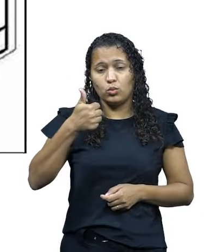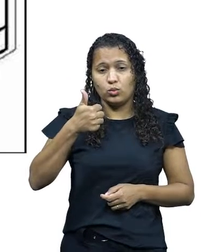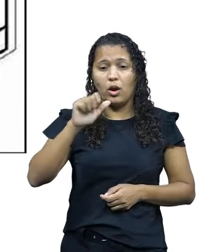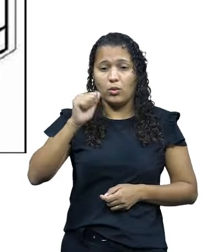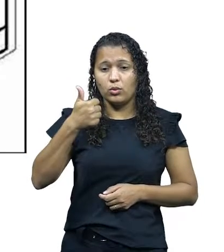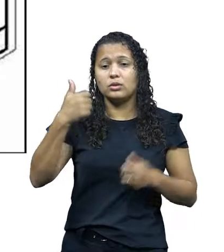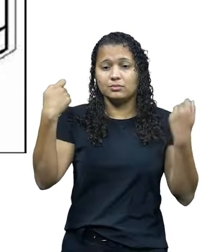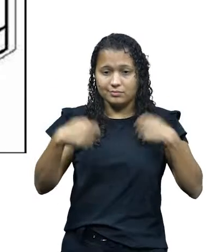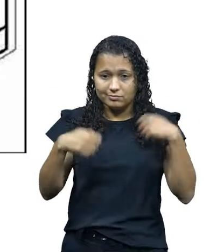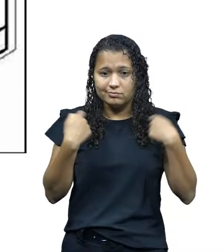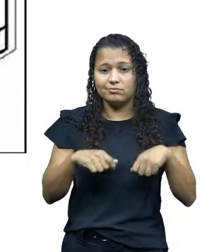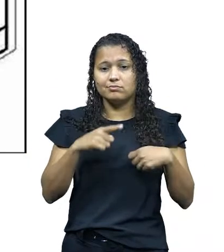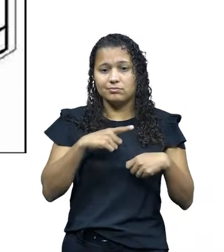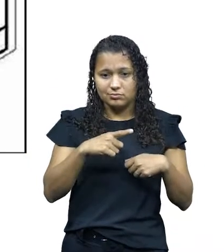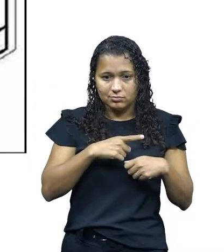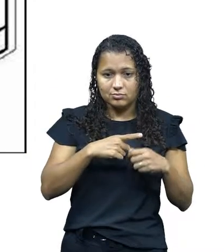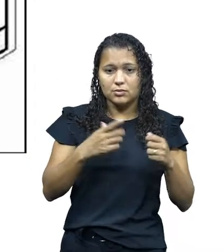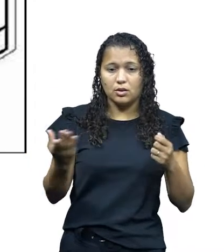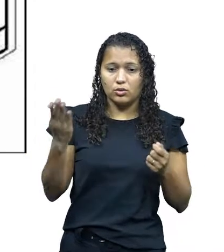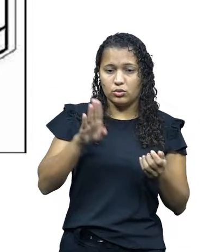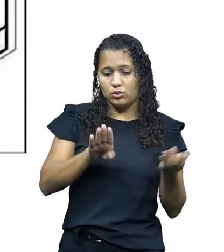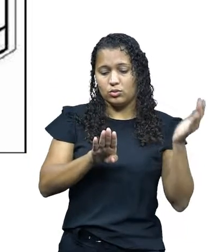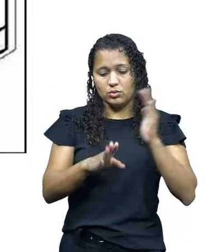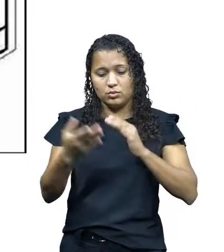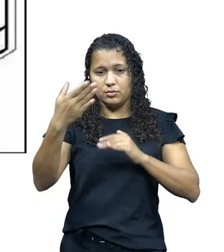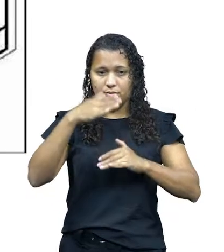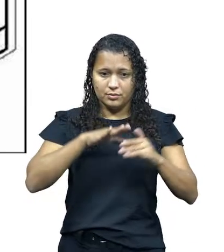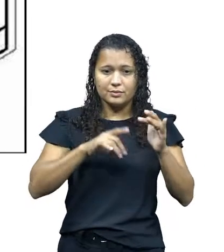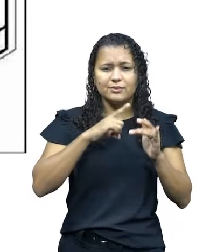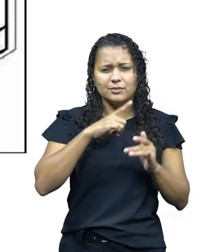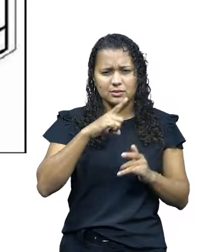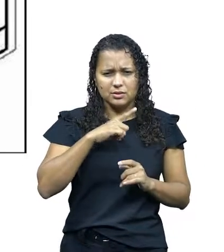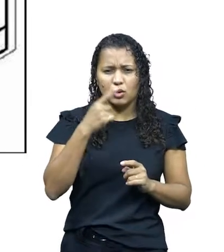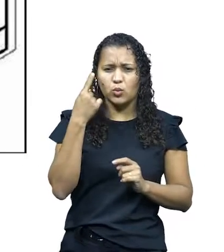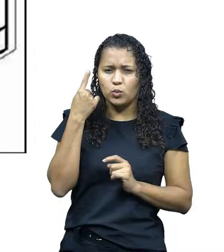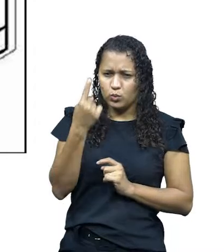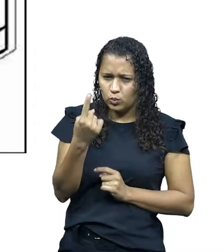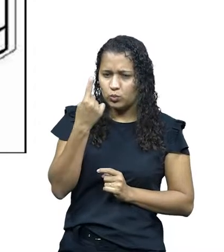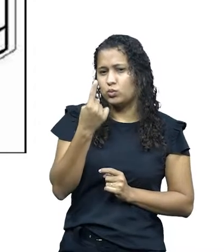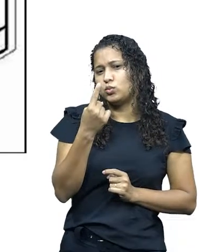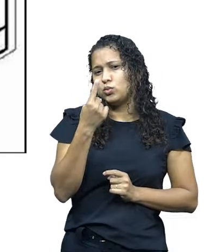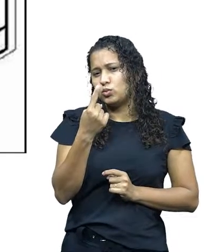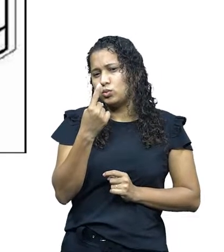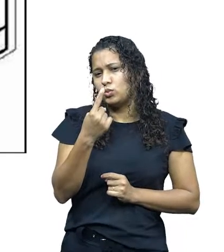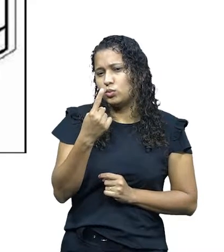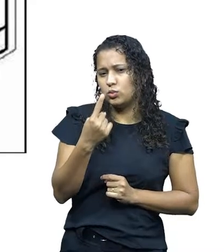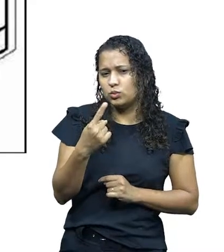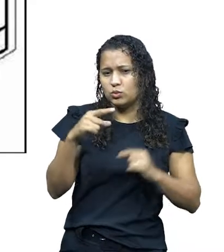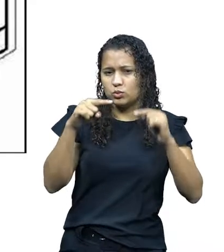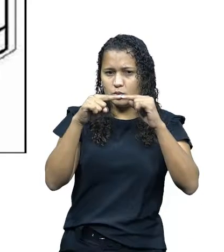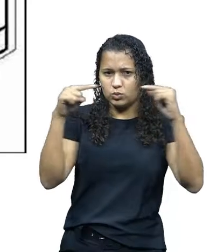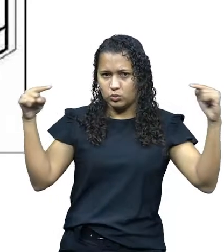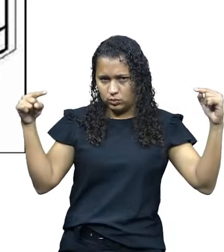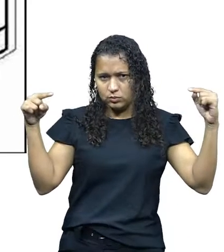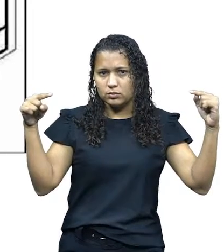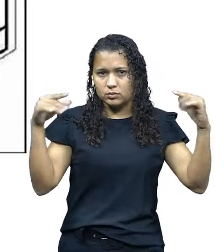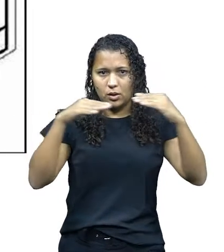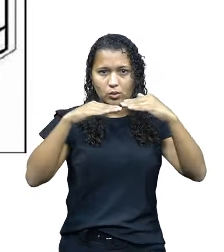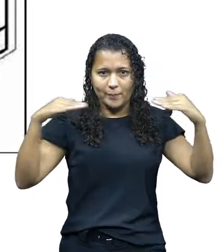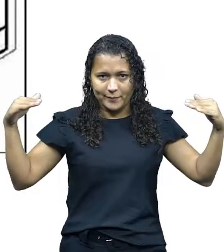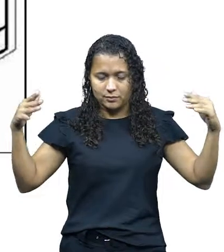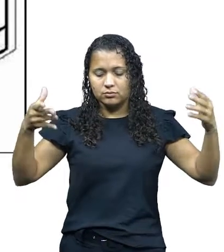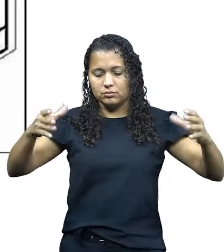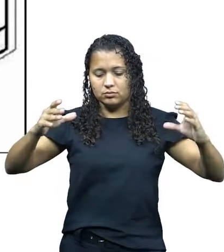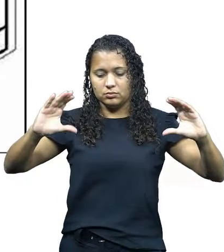a gente faz o dobramento vertical dela e ela tem, na A1 nós temos uma dobra superior, uma